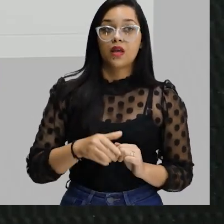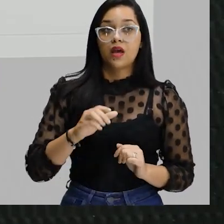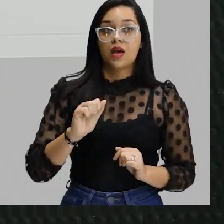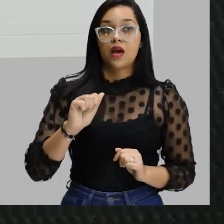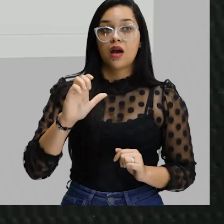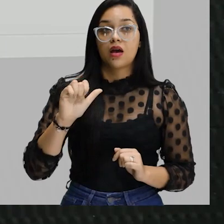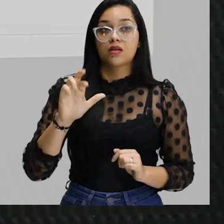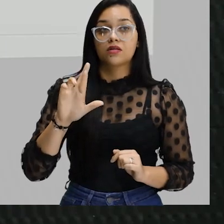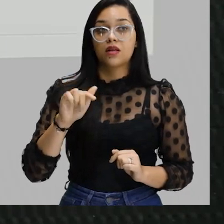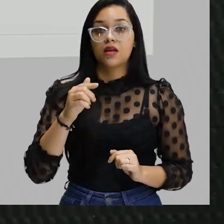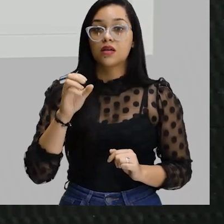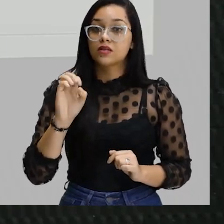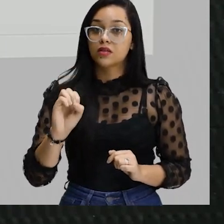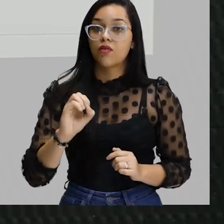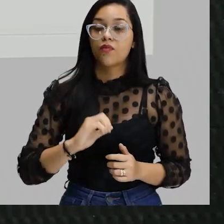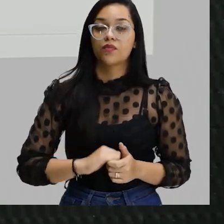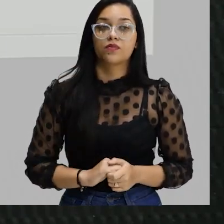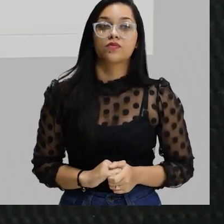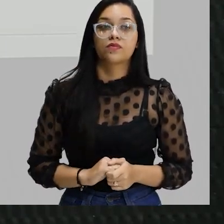aceleração.